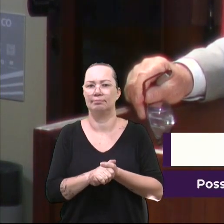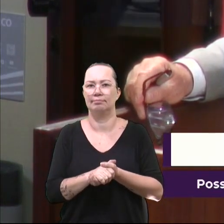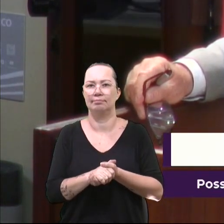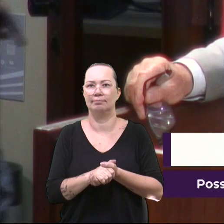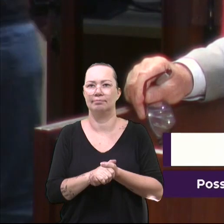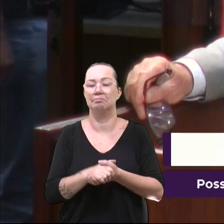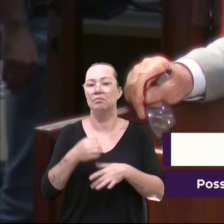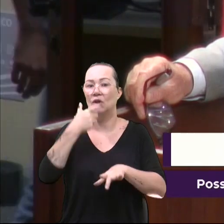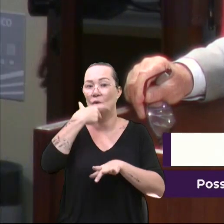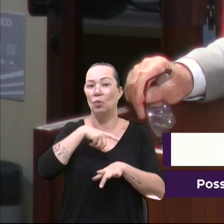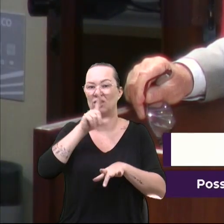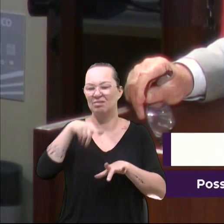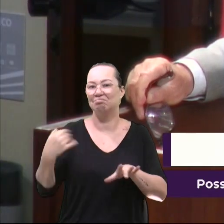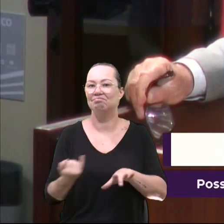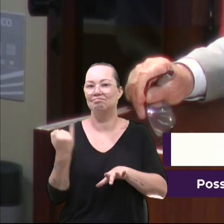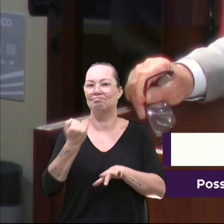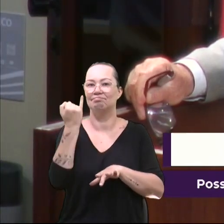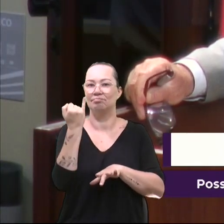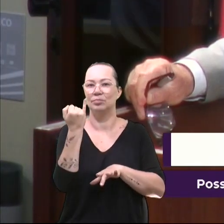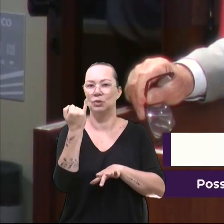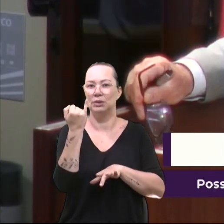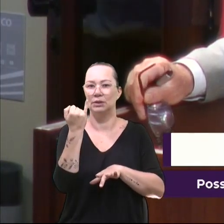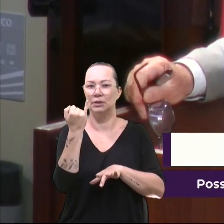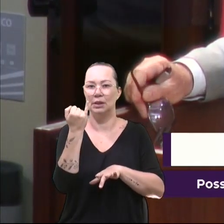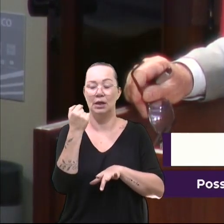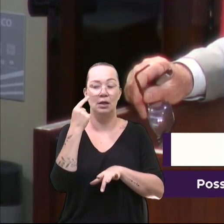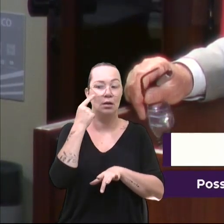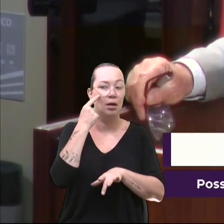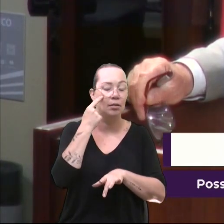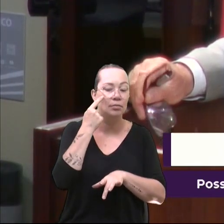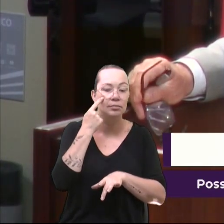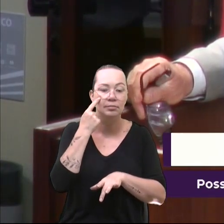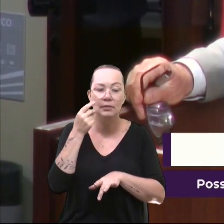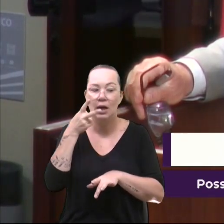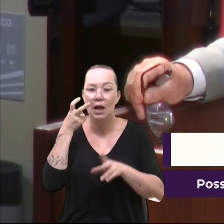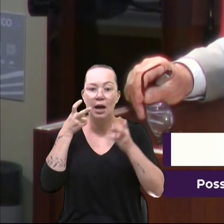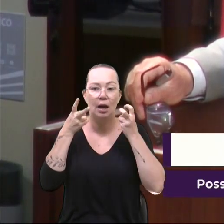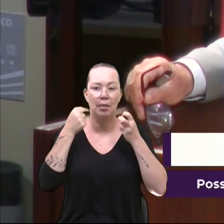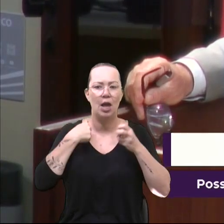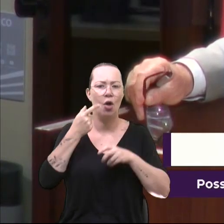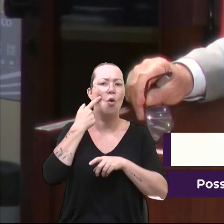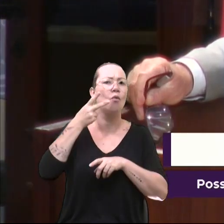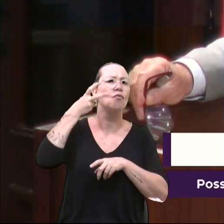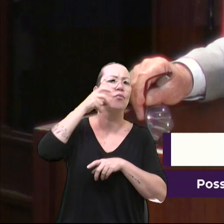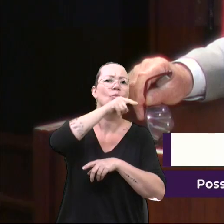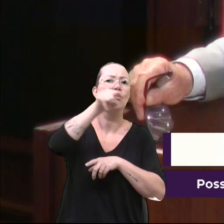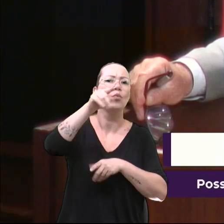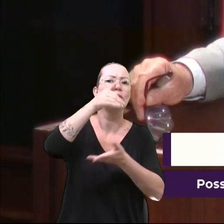E acho de extrema importância olhar com bons olhos. Eu vejo aqui muitos secretários,